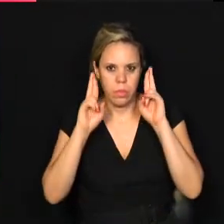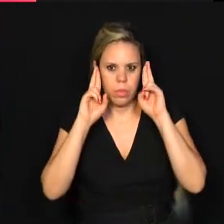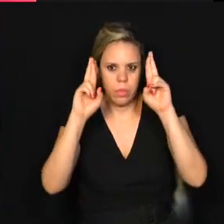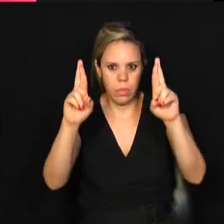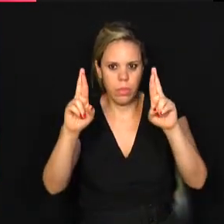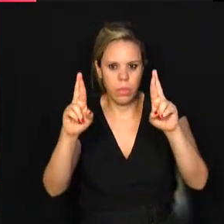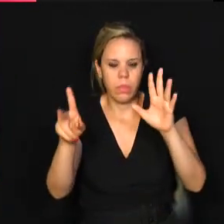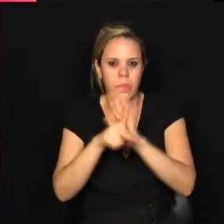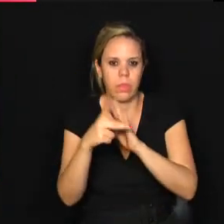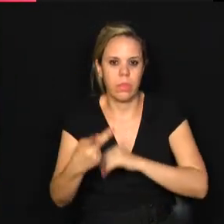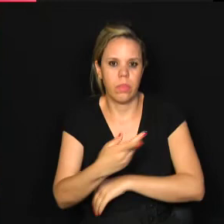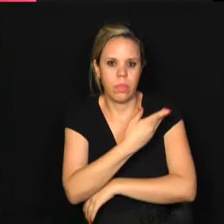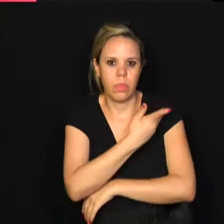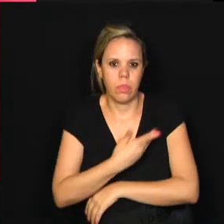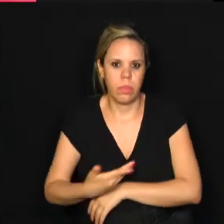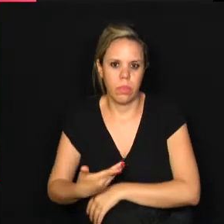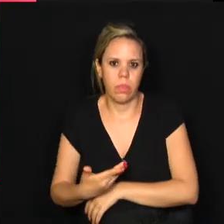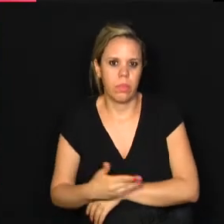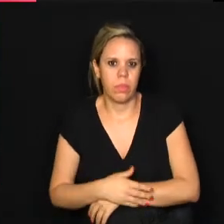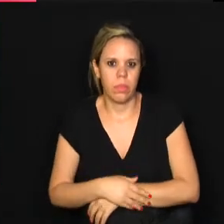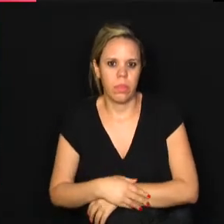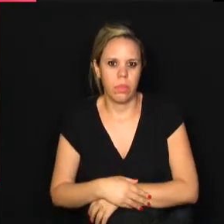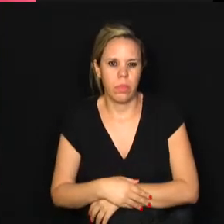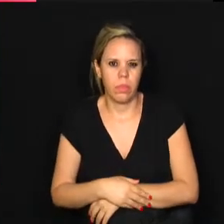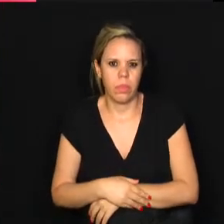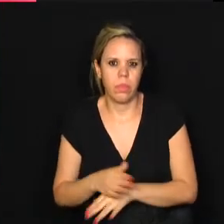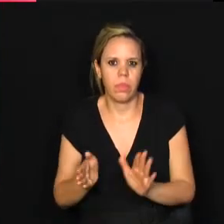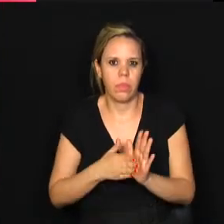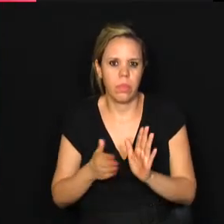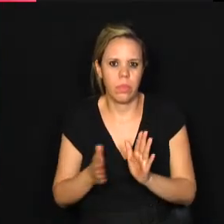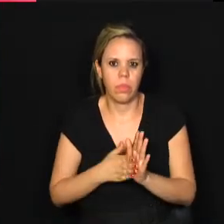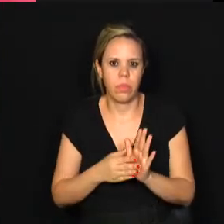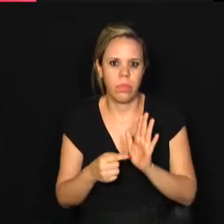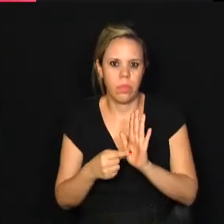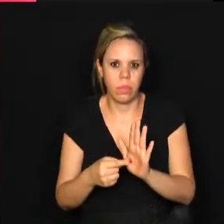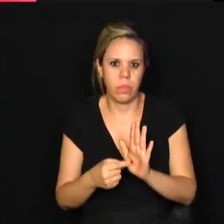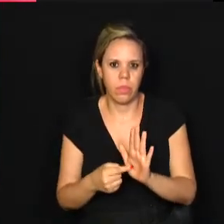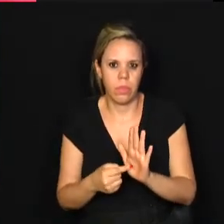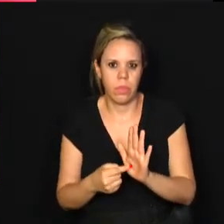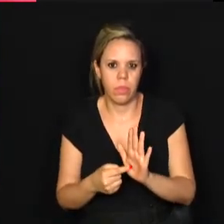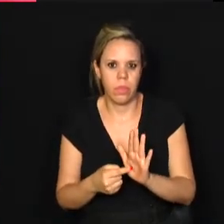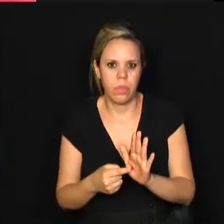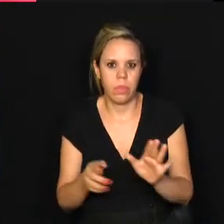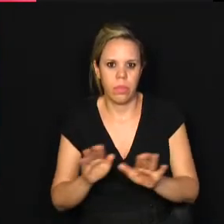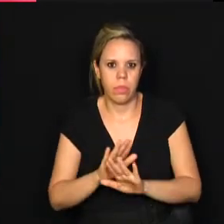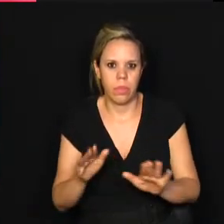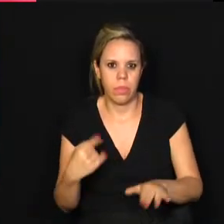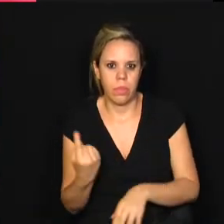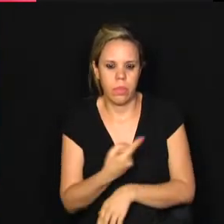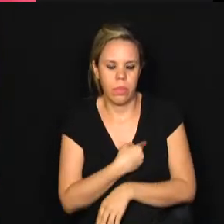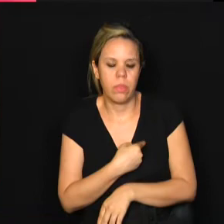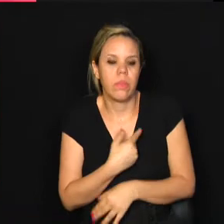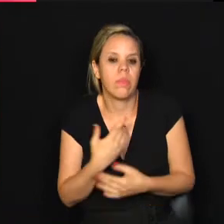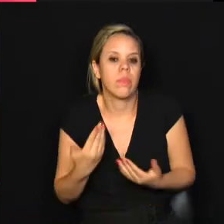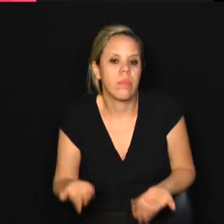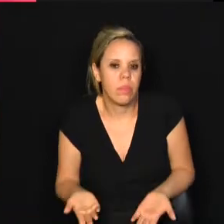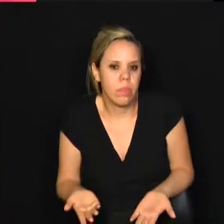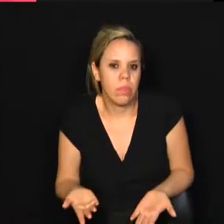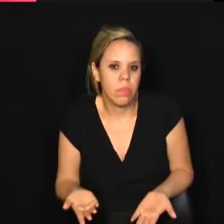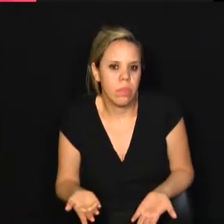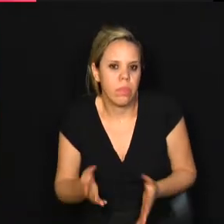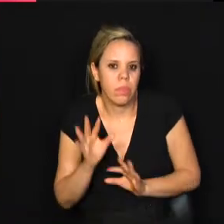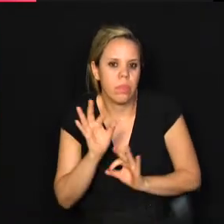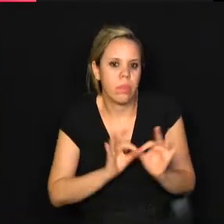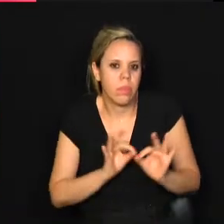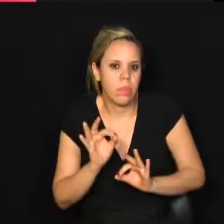o próprio governo que vem com a proposta de retirar, não restou nada para nós a não ser estarmos nos